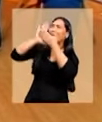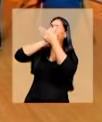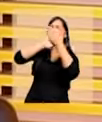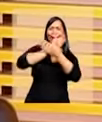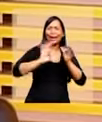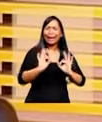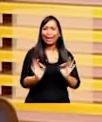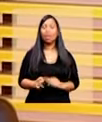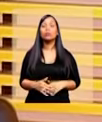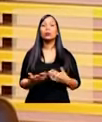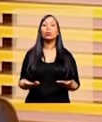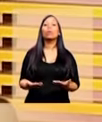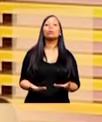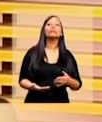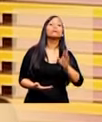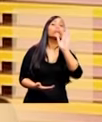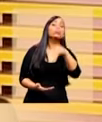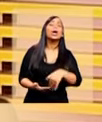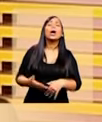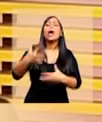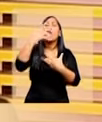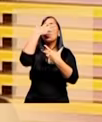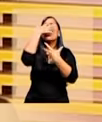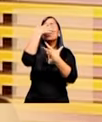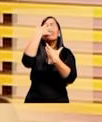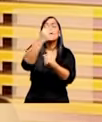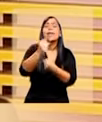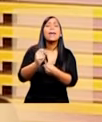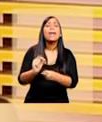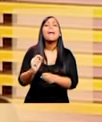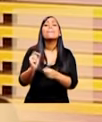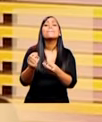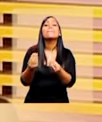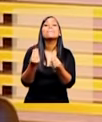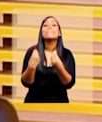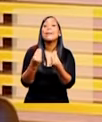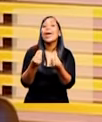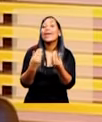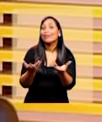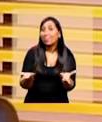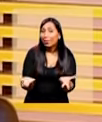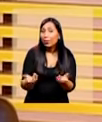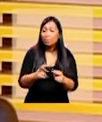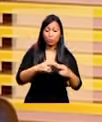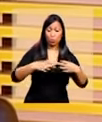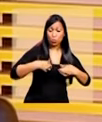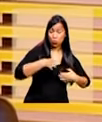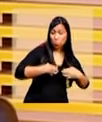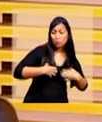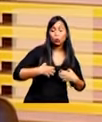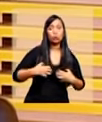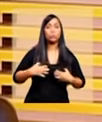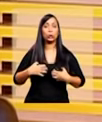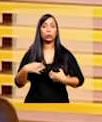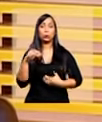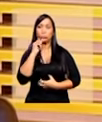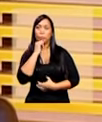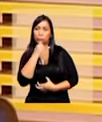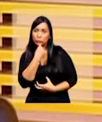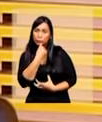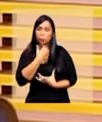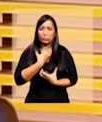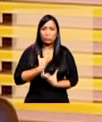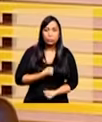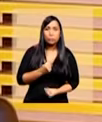divindade. Ô, Érico, e fé pra quê? Por qual caminho a gente chega à fé? É sempre pela angústia, pelo dilema, por